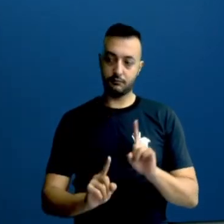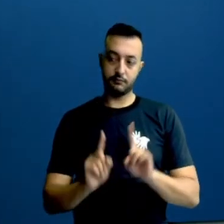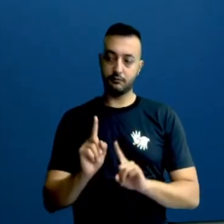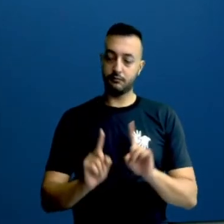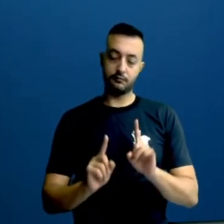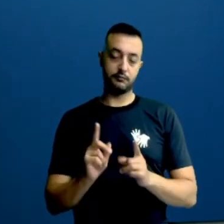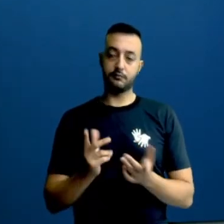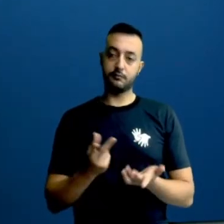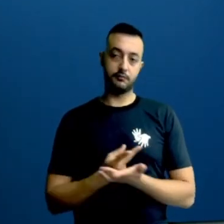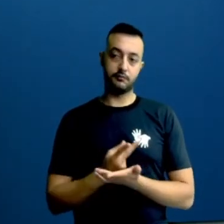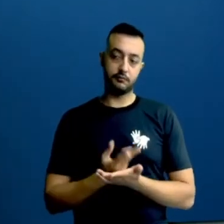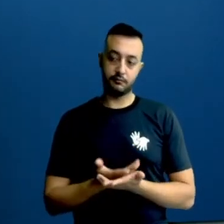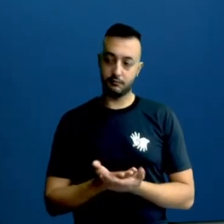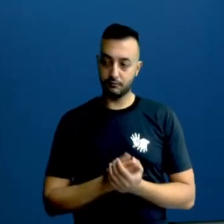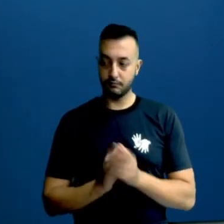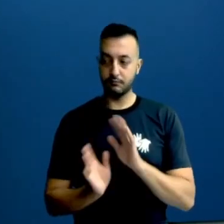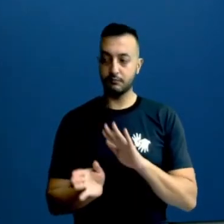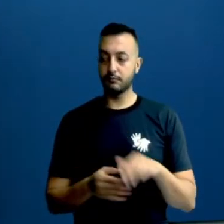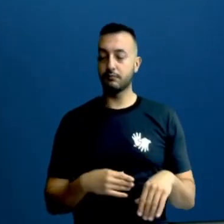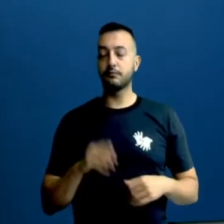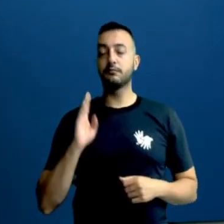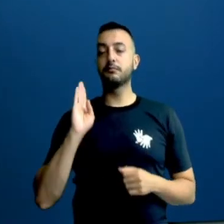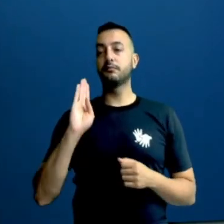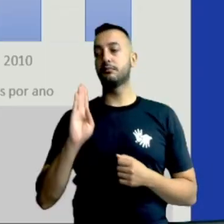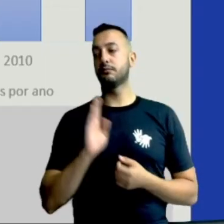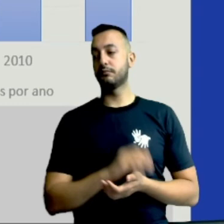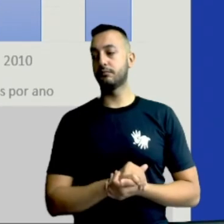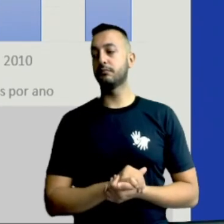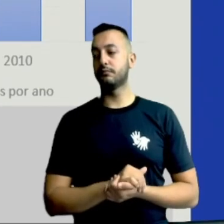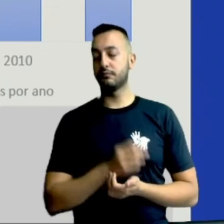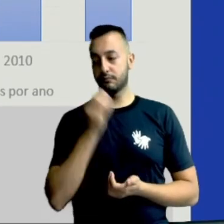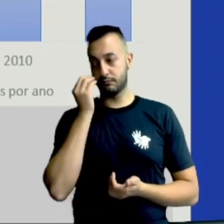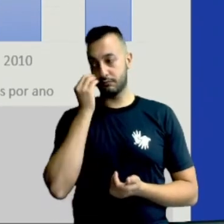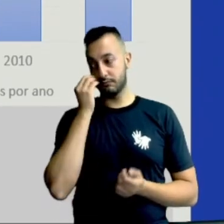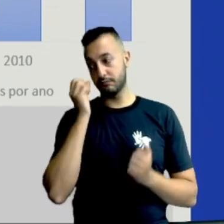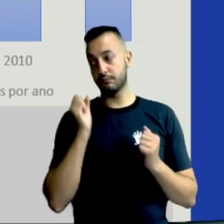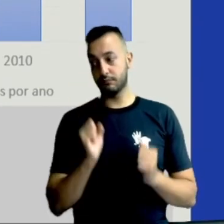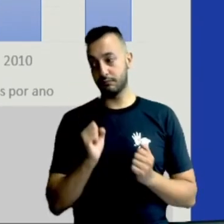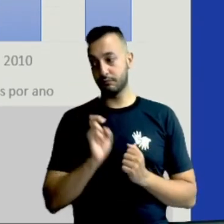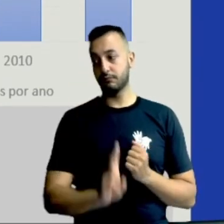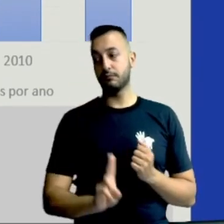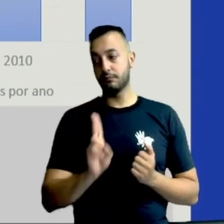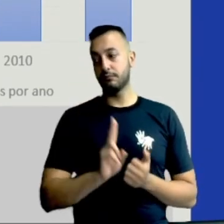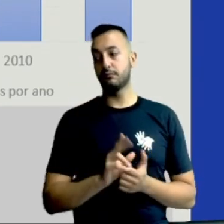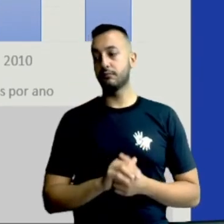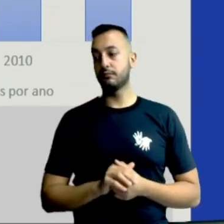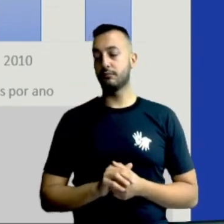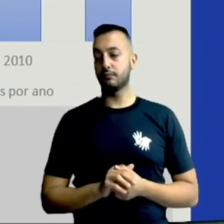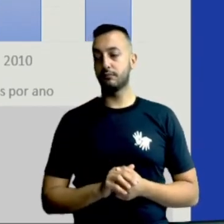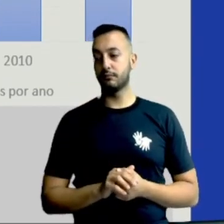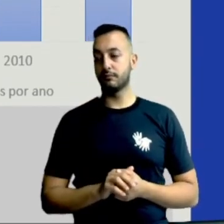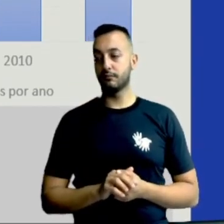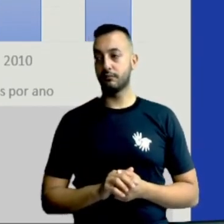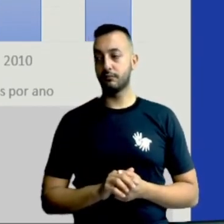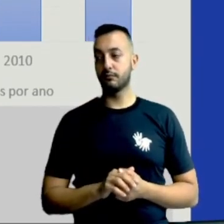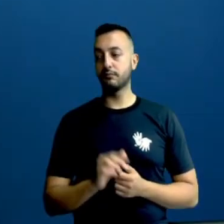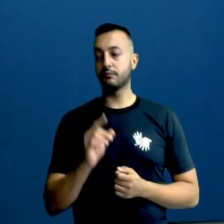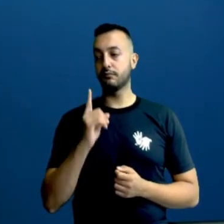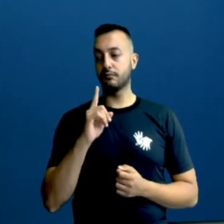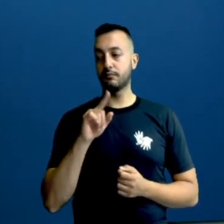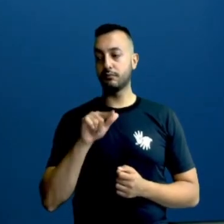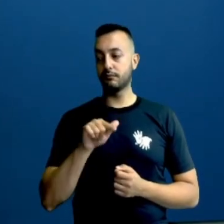gráfico. Vamos analisar aqui o gráfico B, para confirmar se este gráfico também poderia ser usado. Então, aqui,